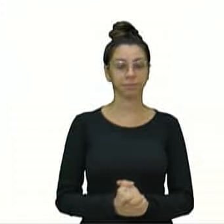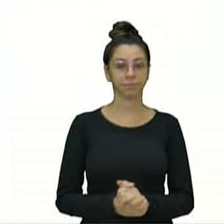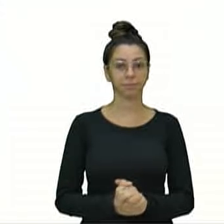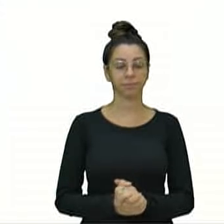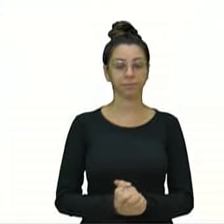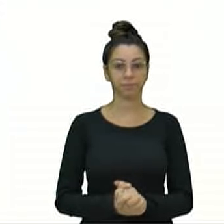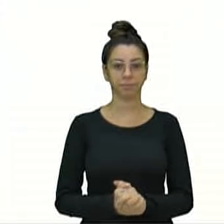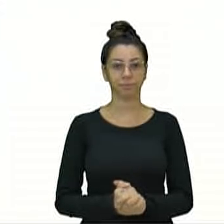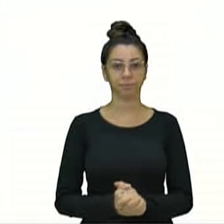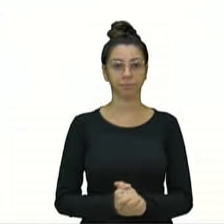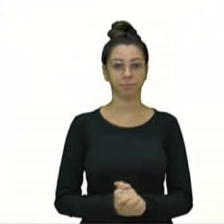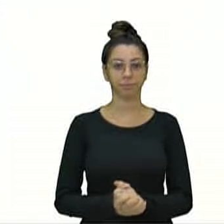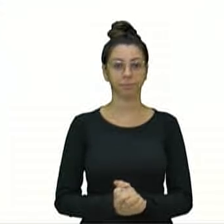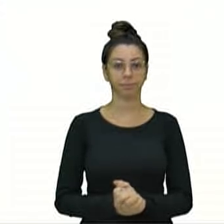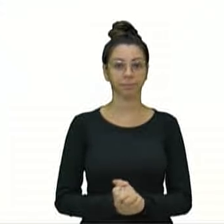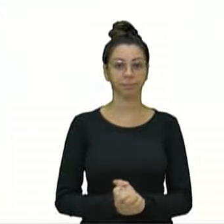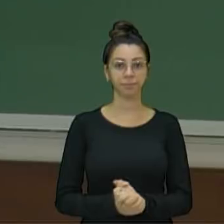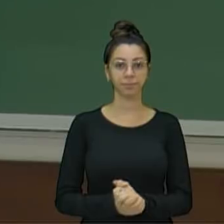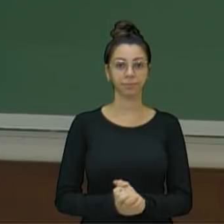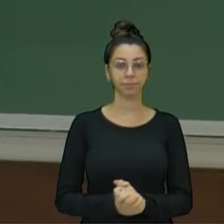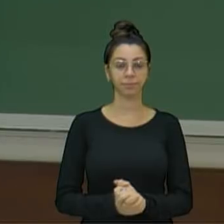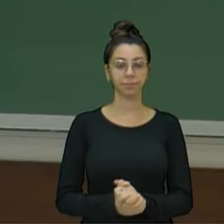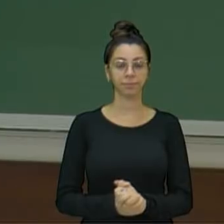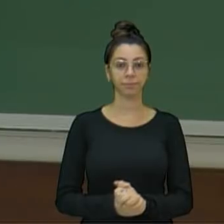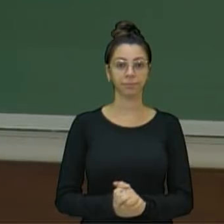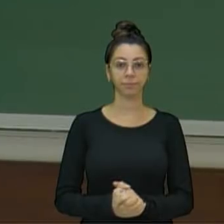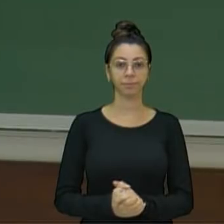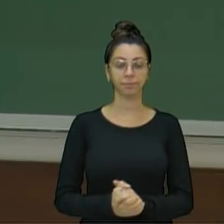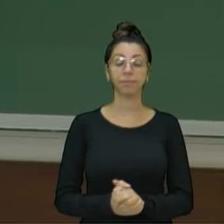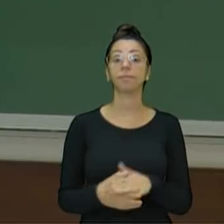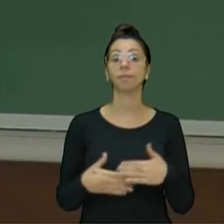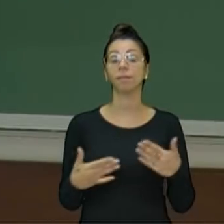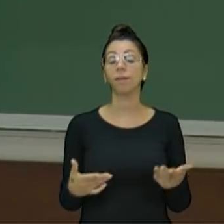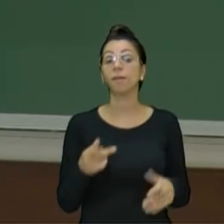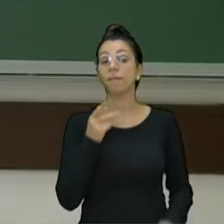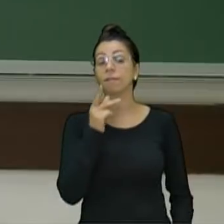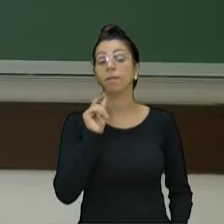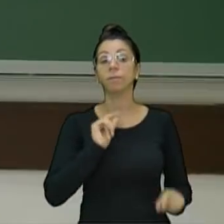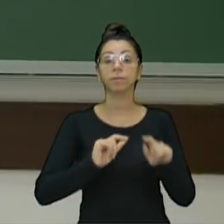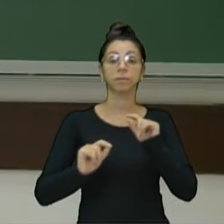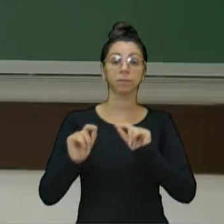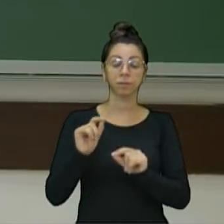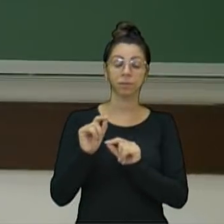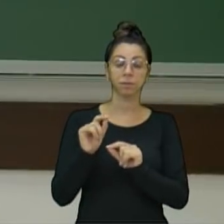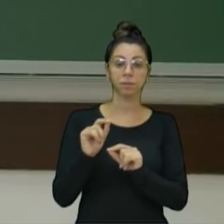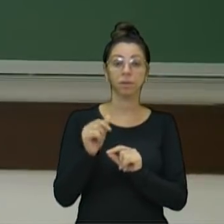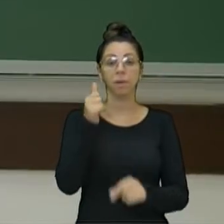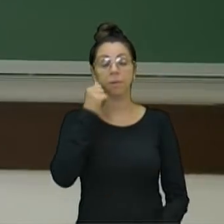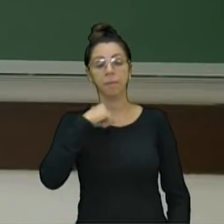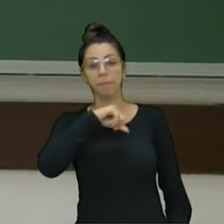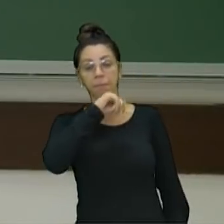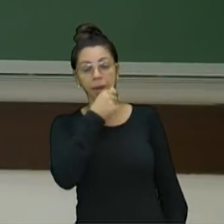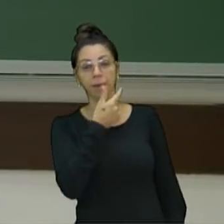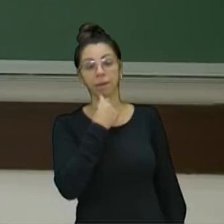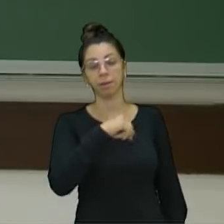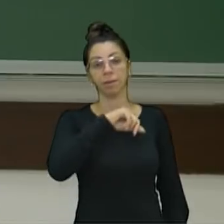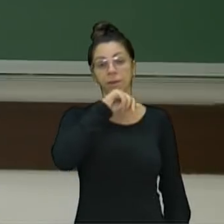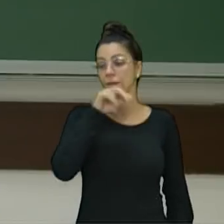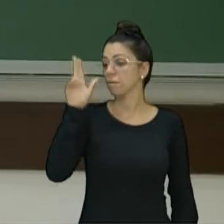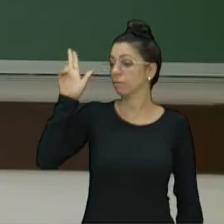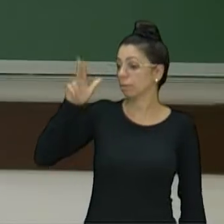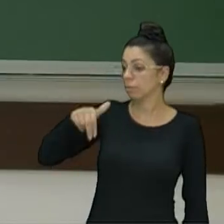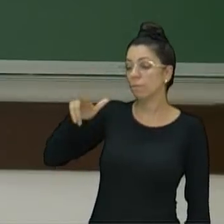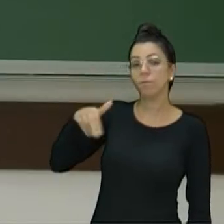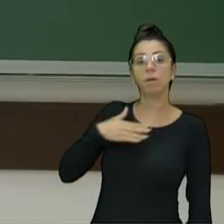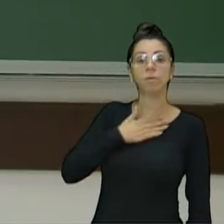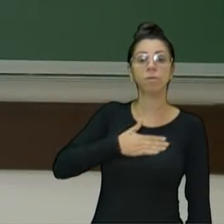being unhealthy, which I accept is true. Então, ela diz assim que os meus pais nunca